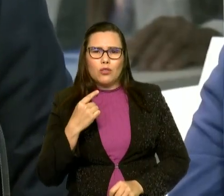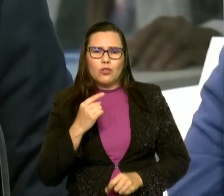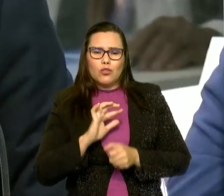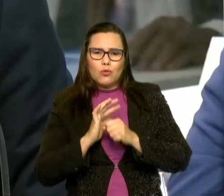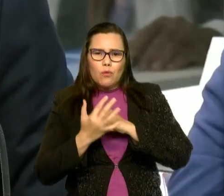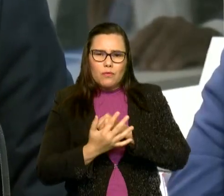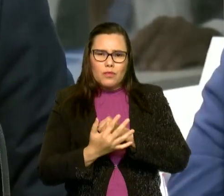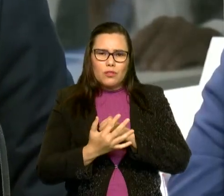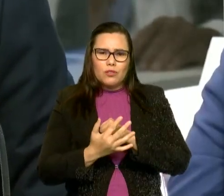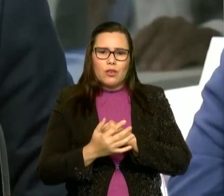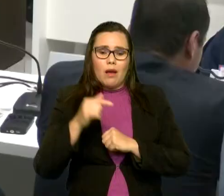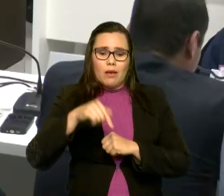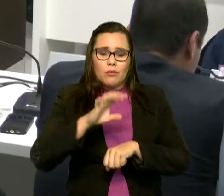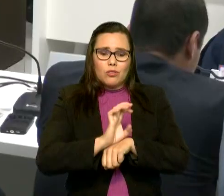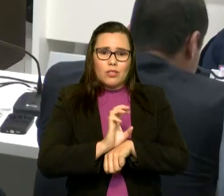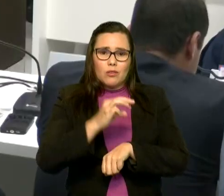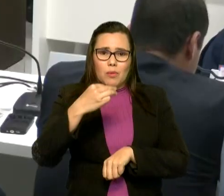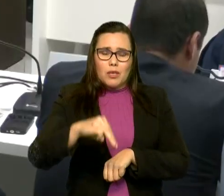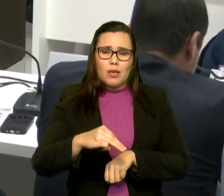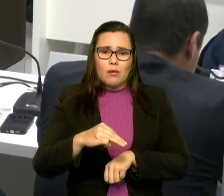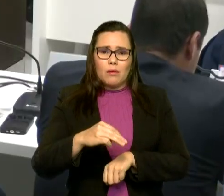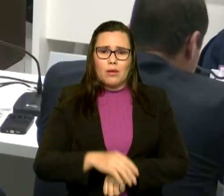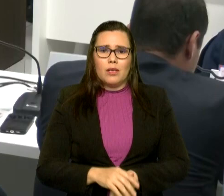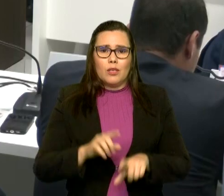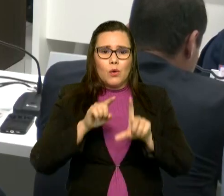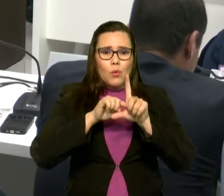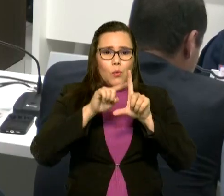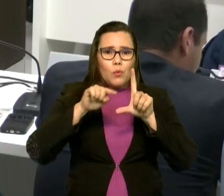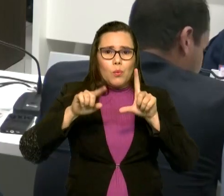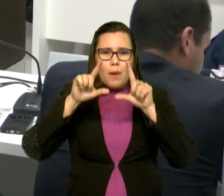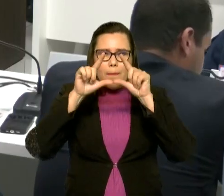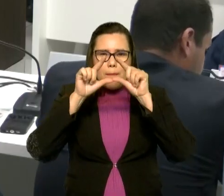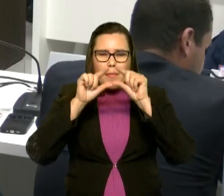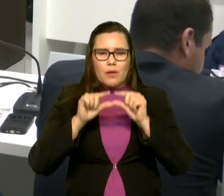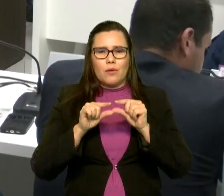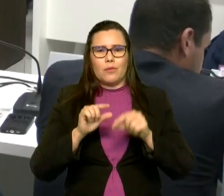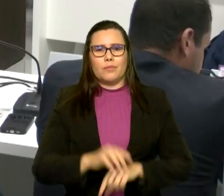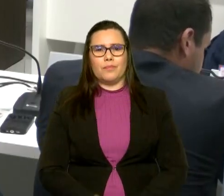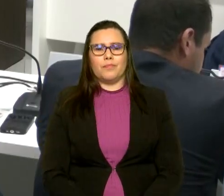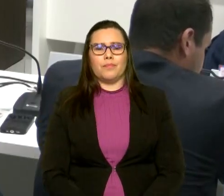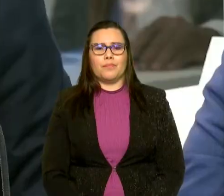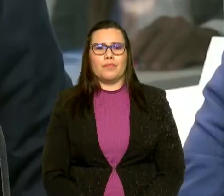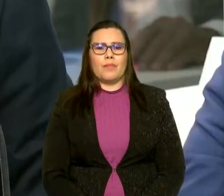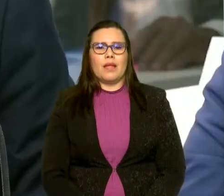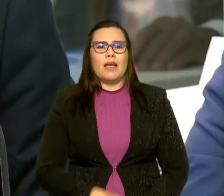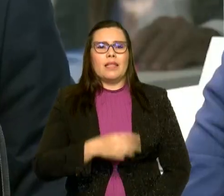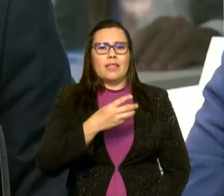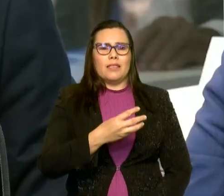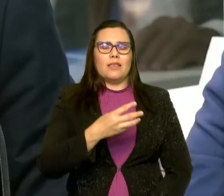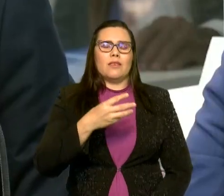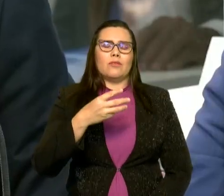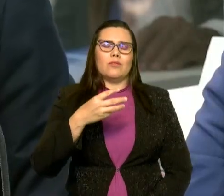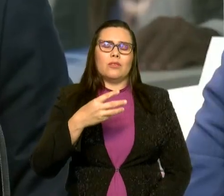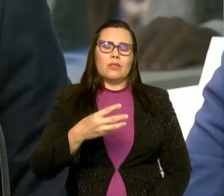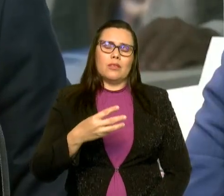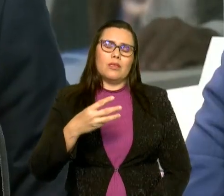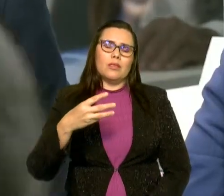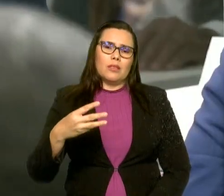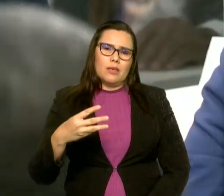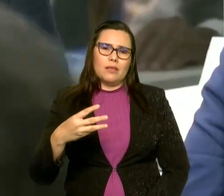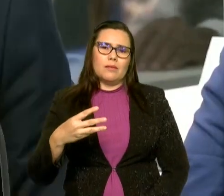percentual de mortalidade do país. Enquanto no Brasil morreram 333 pessoas a cada 100 mil